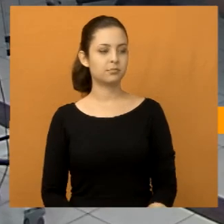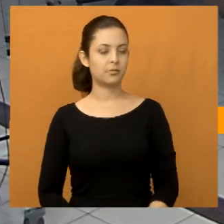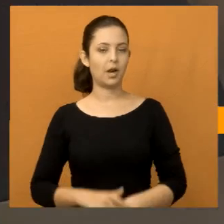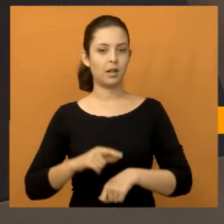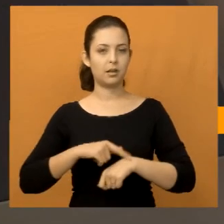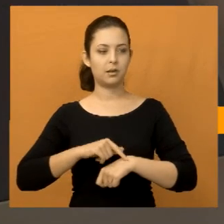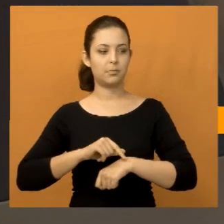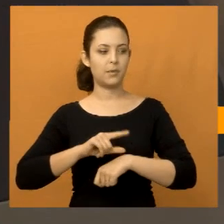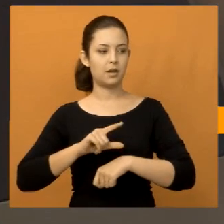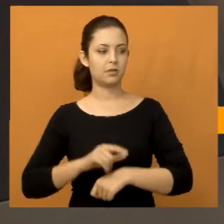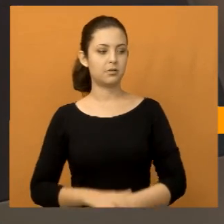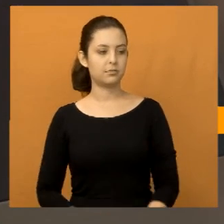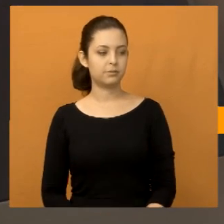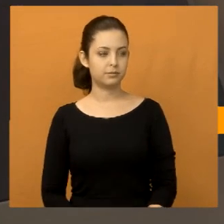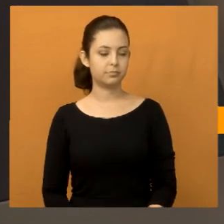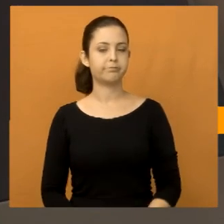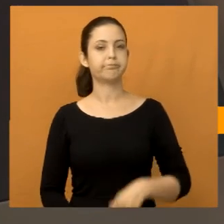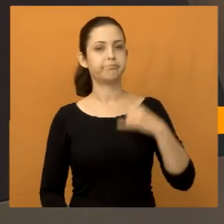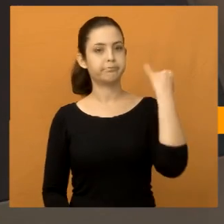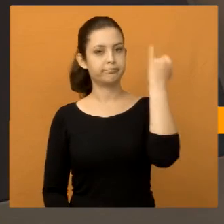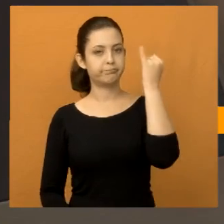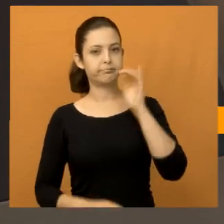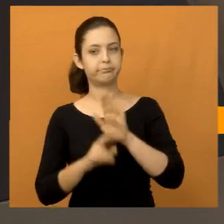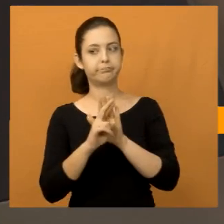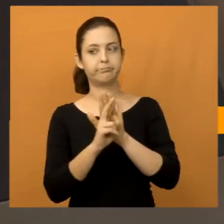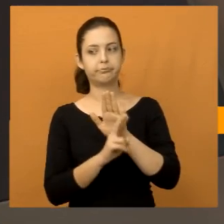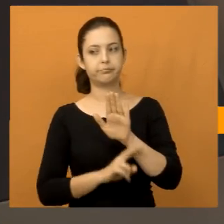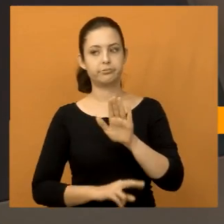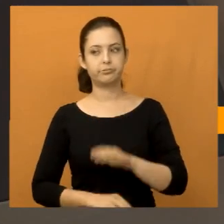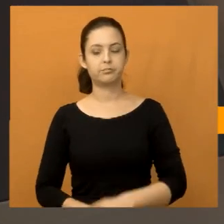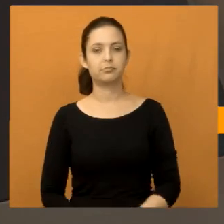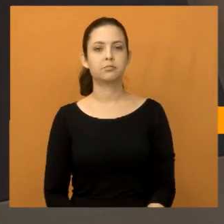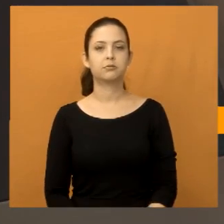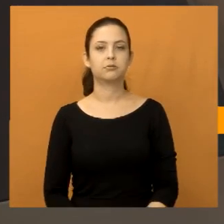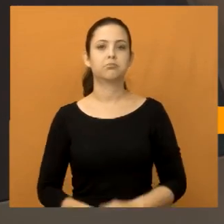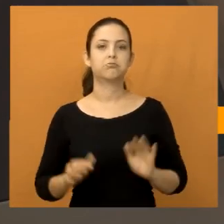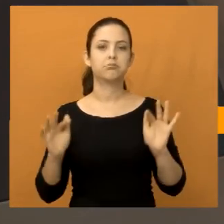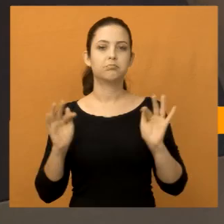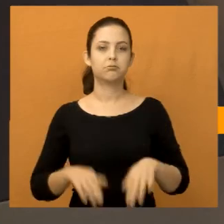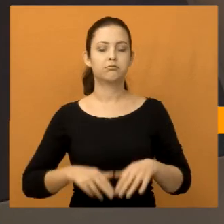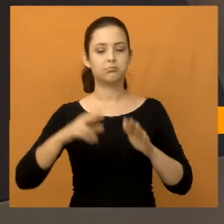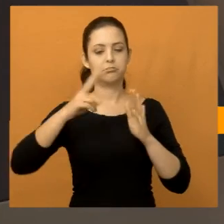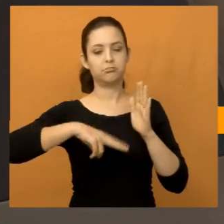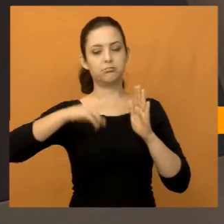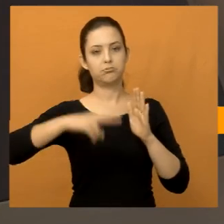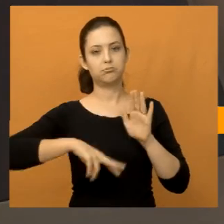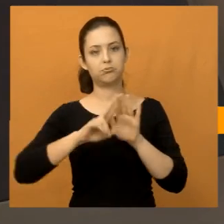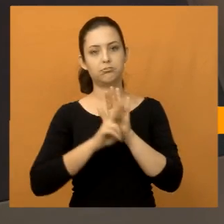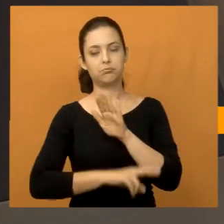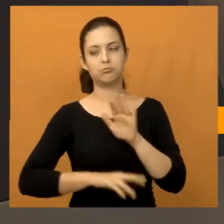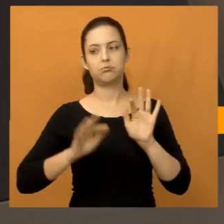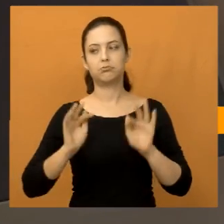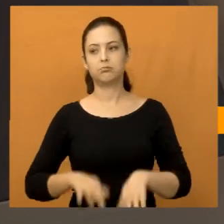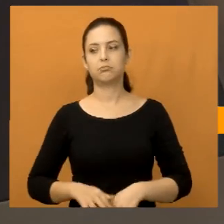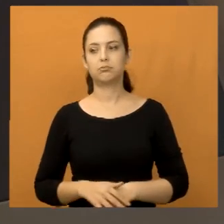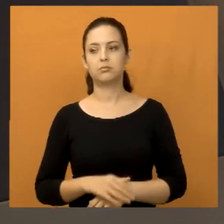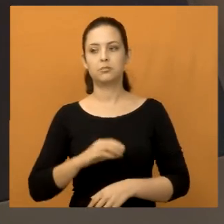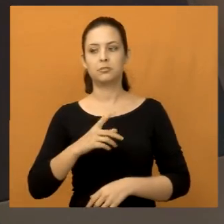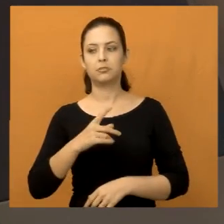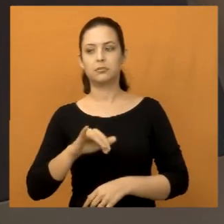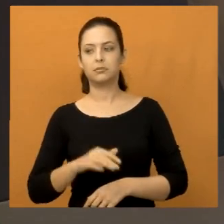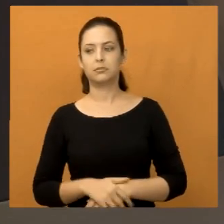maior. A gente viu a importância do relatório e declaro encerrada a leitura desse relatório e da